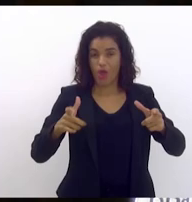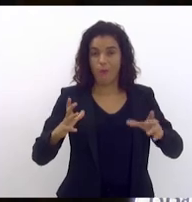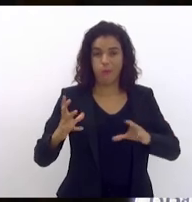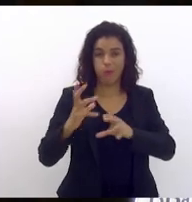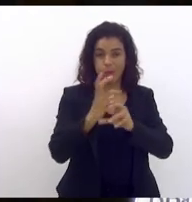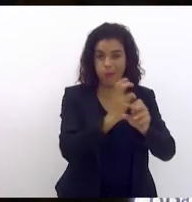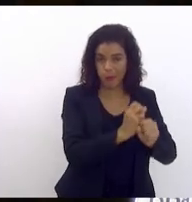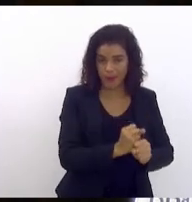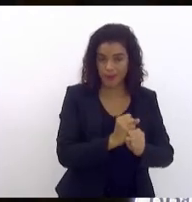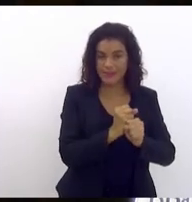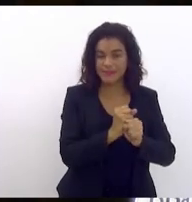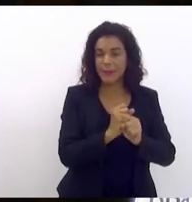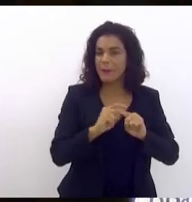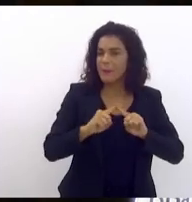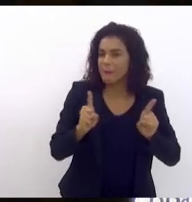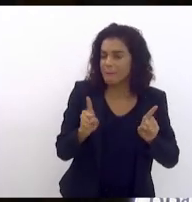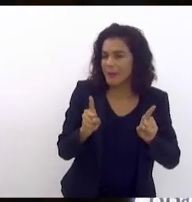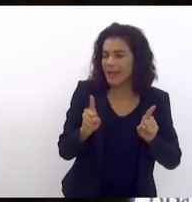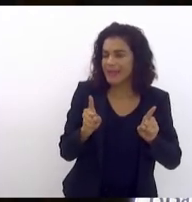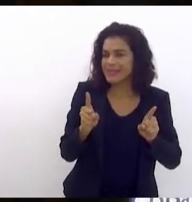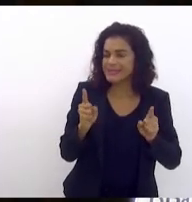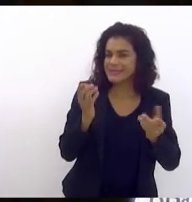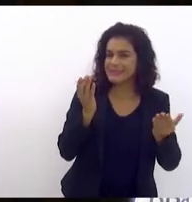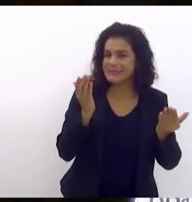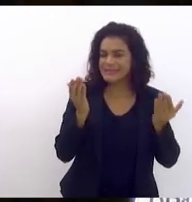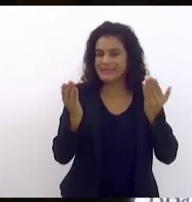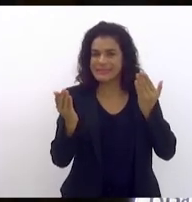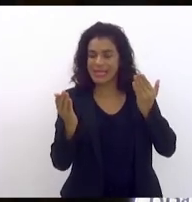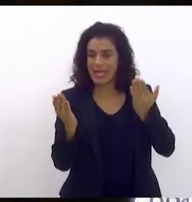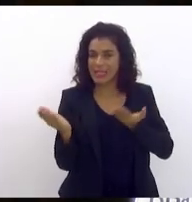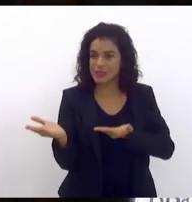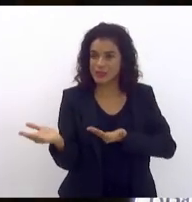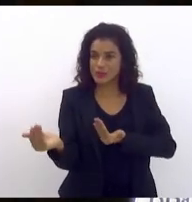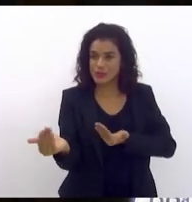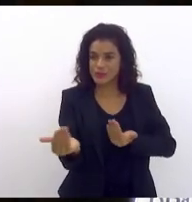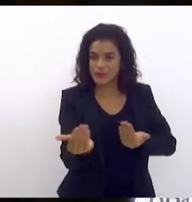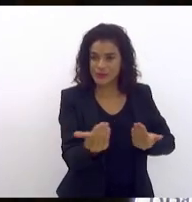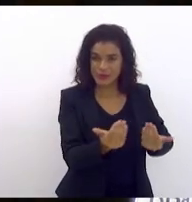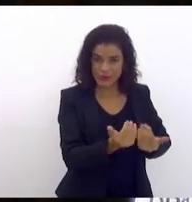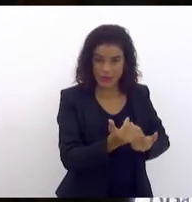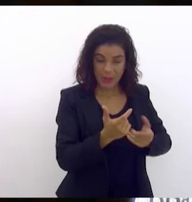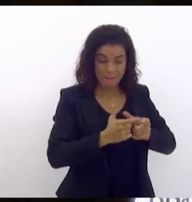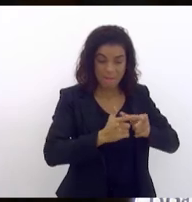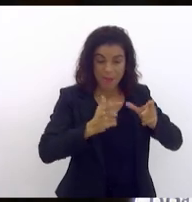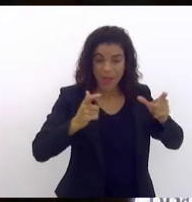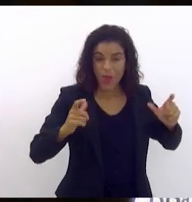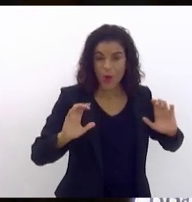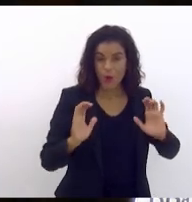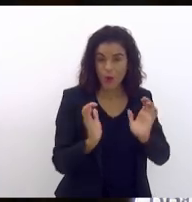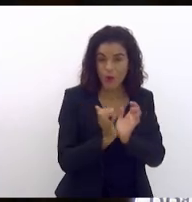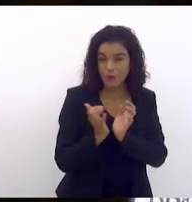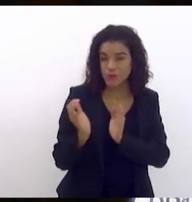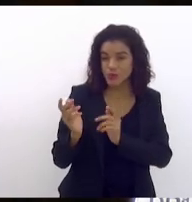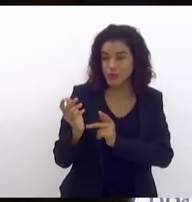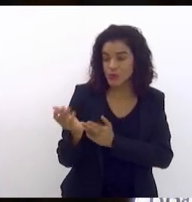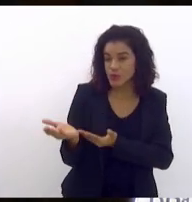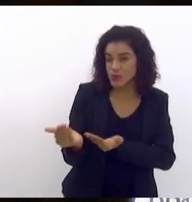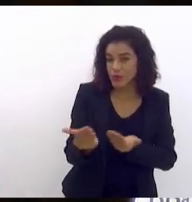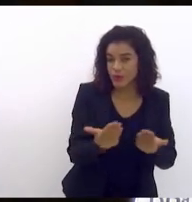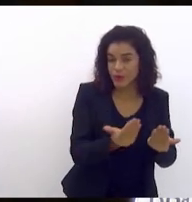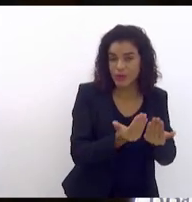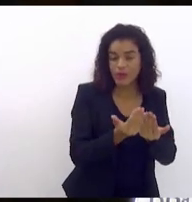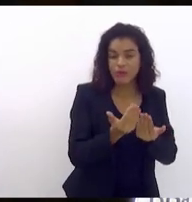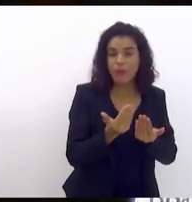demográfico Mas em compensação essa Juventude a maior Juventude da história do Brasil convive com alguns